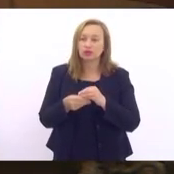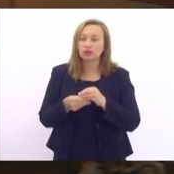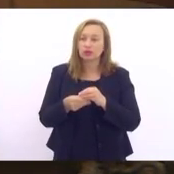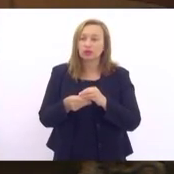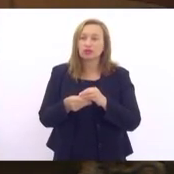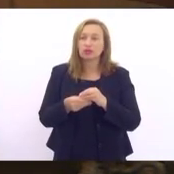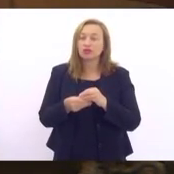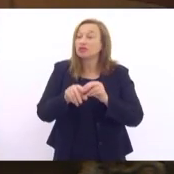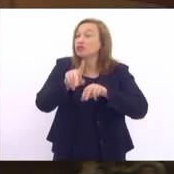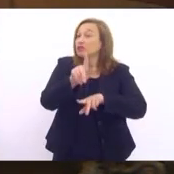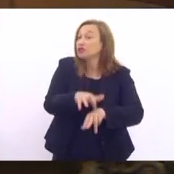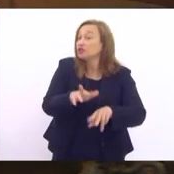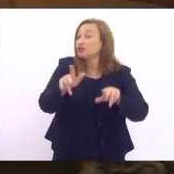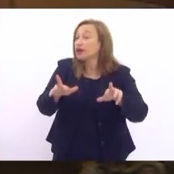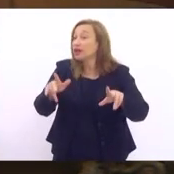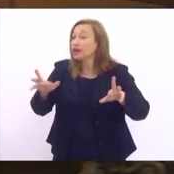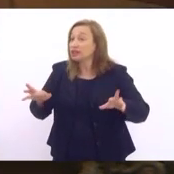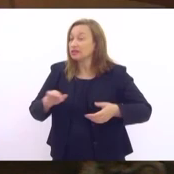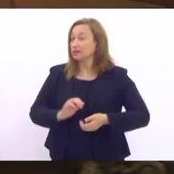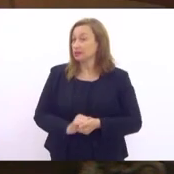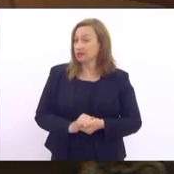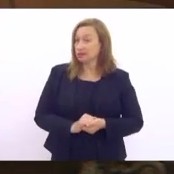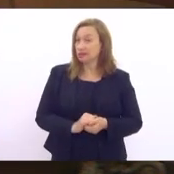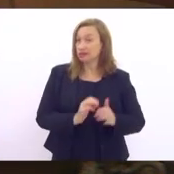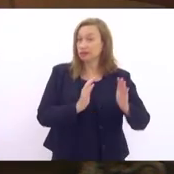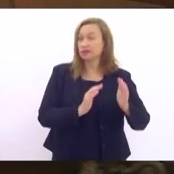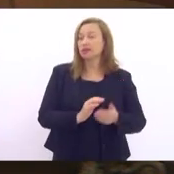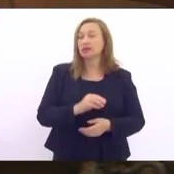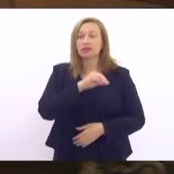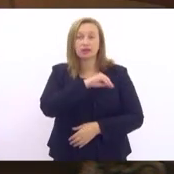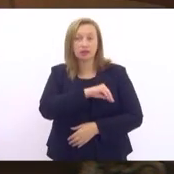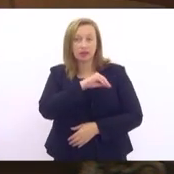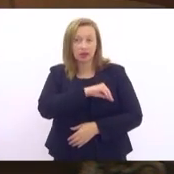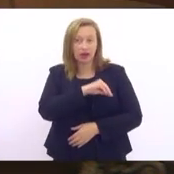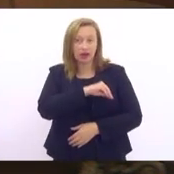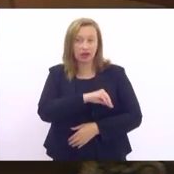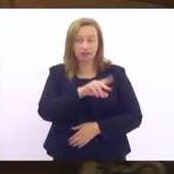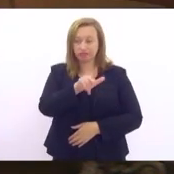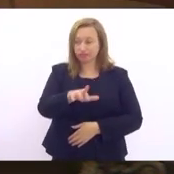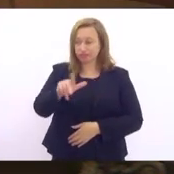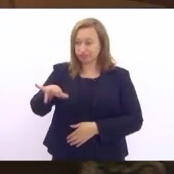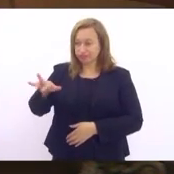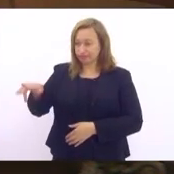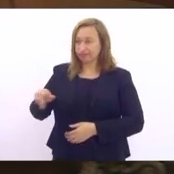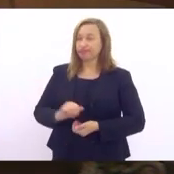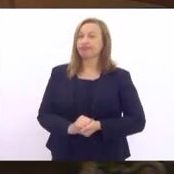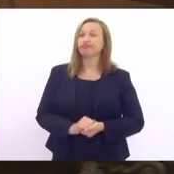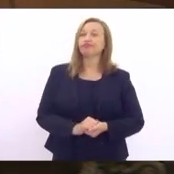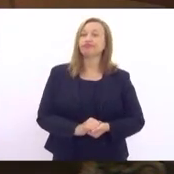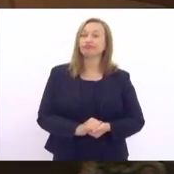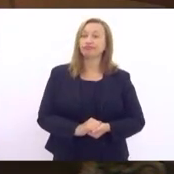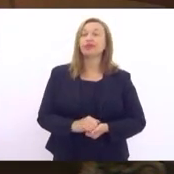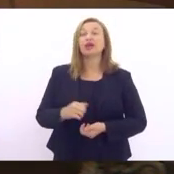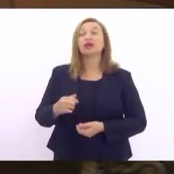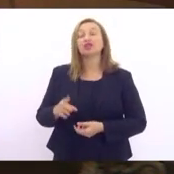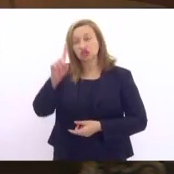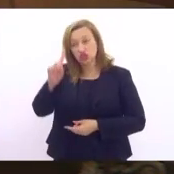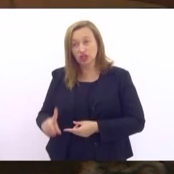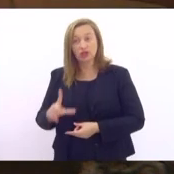faixas de renda para subvencionar as unidades habitacionais. A gente